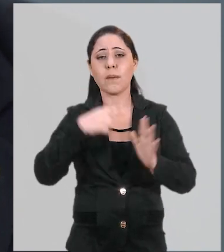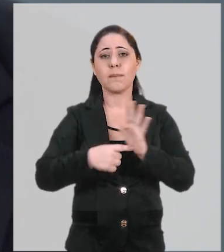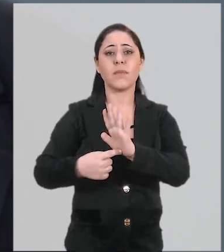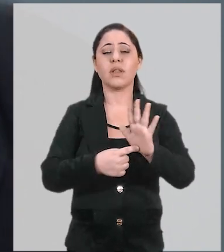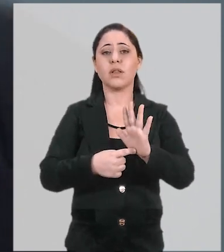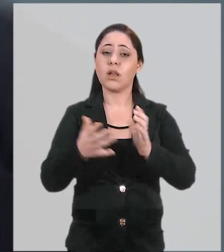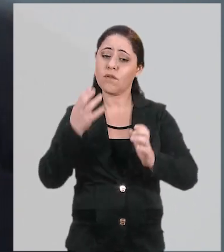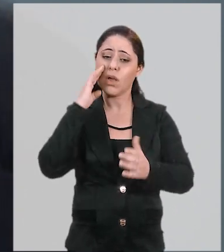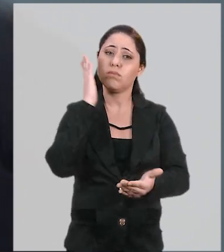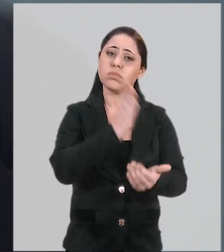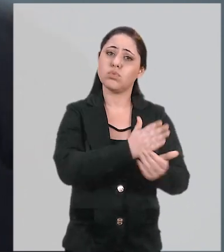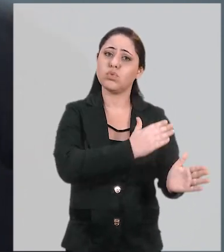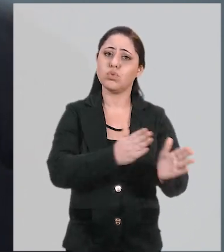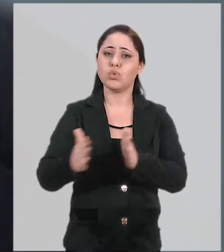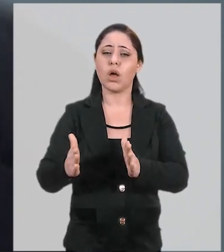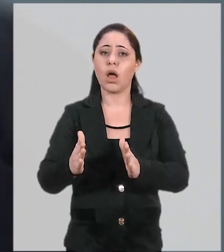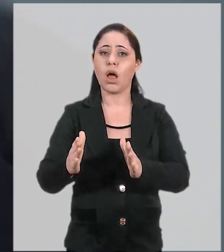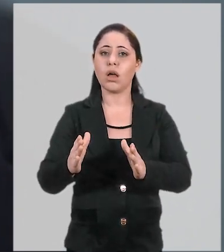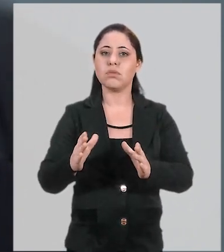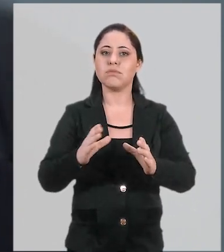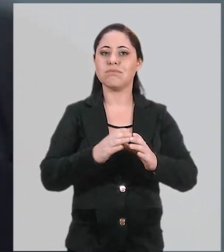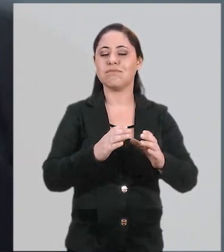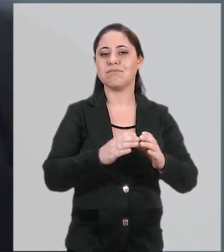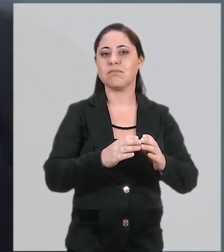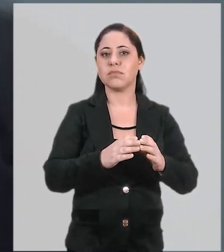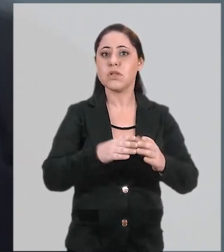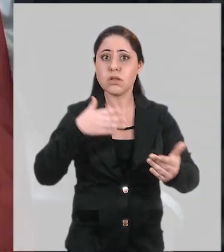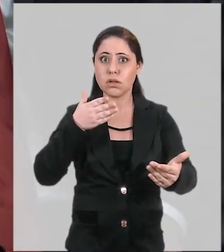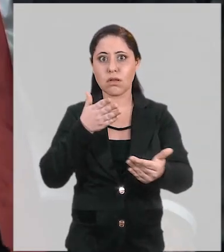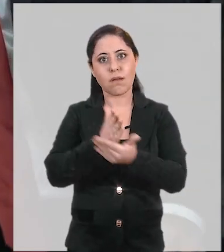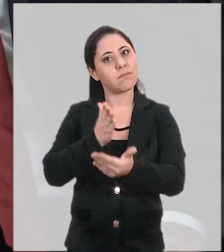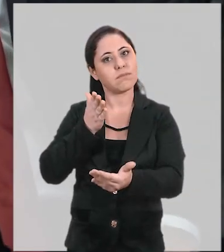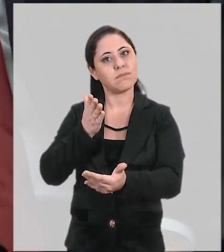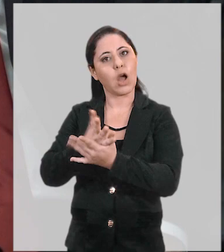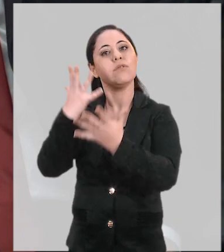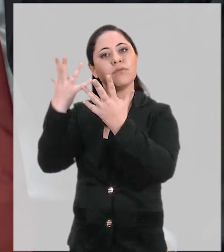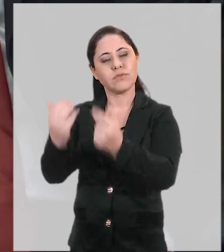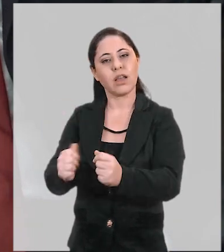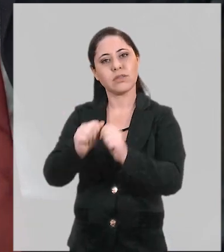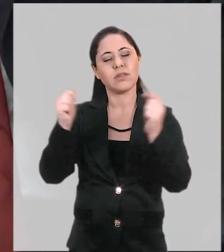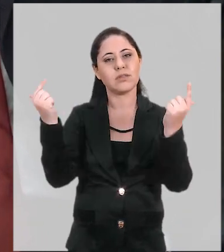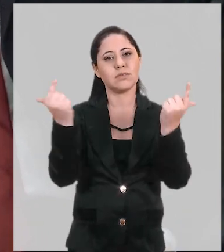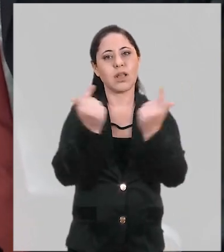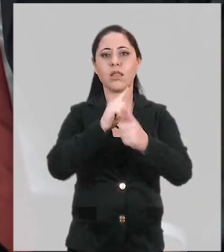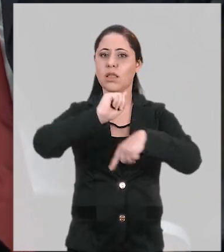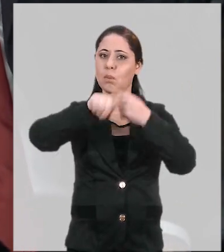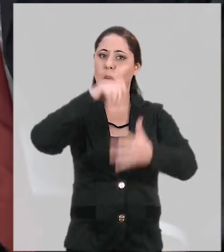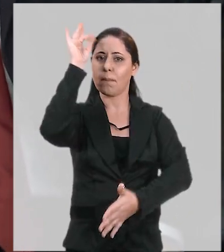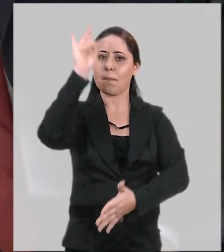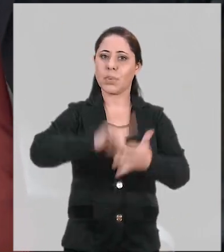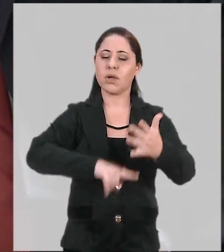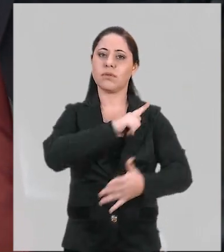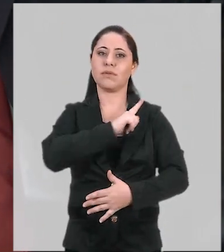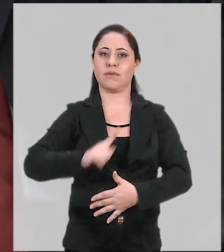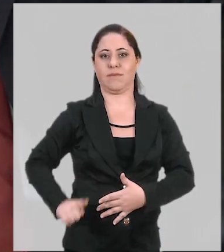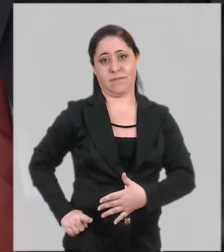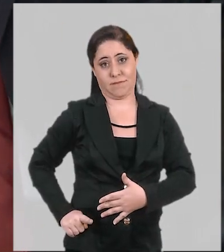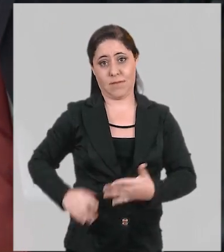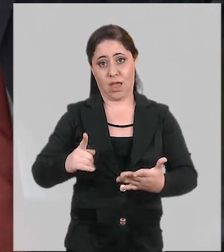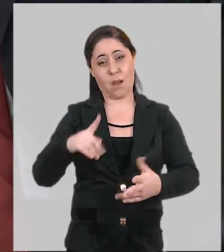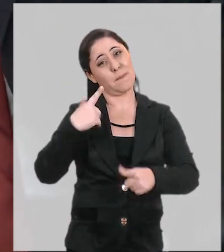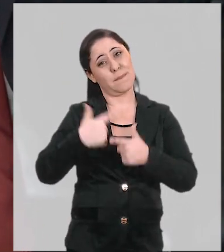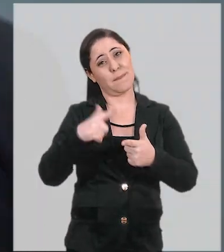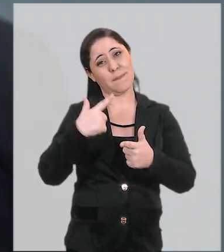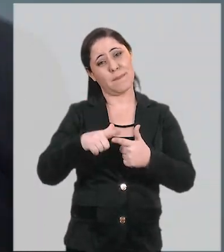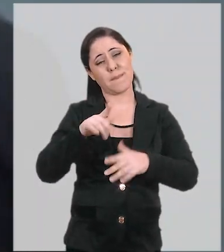esse projeto tramitar nas comissões aqui na Assembleia e principalmente ser aprovado na Casa para ser sancionado então pelo governador. E